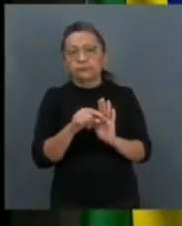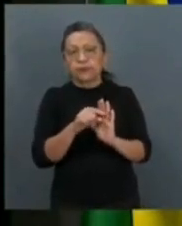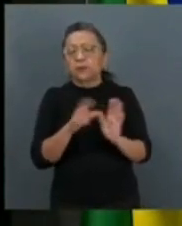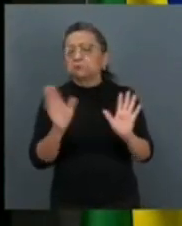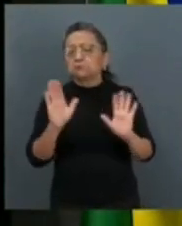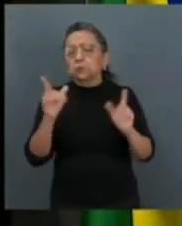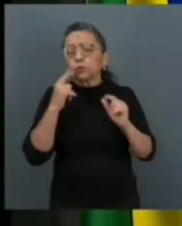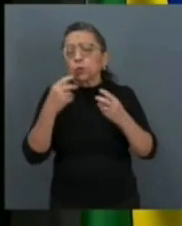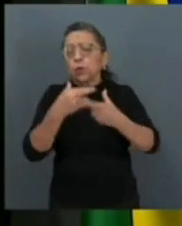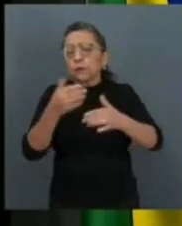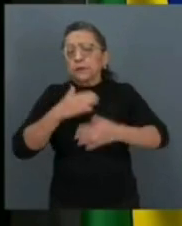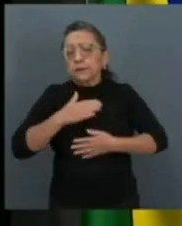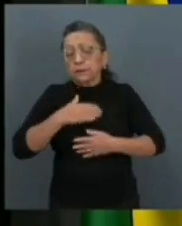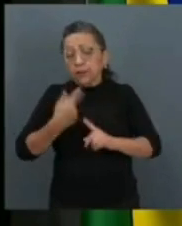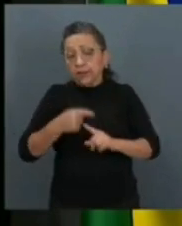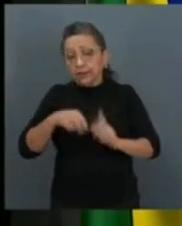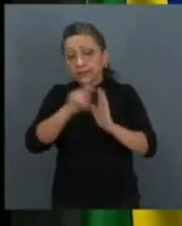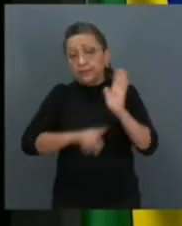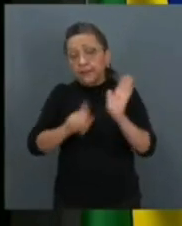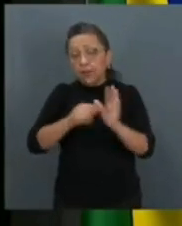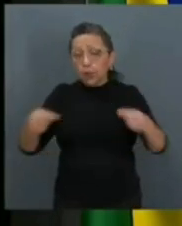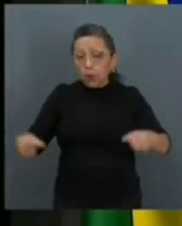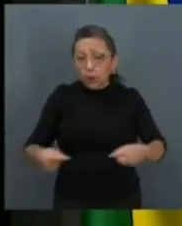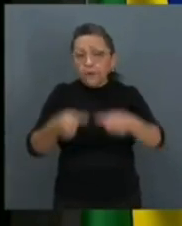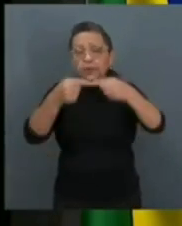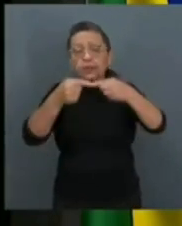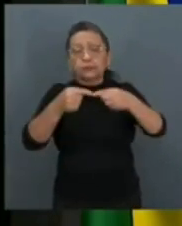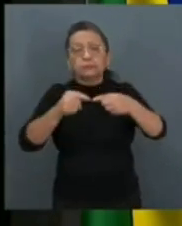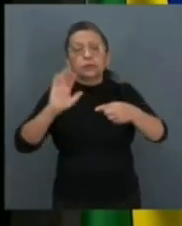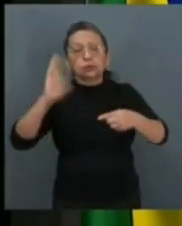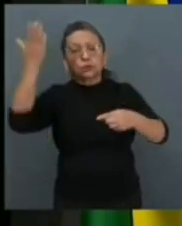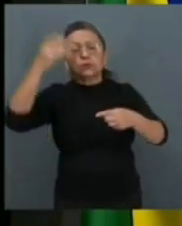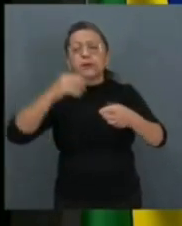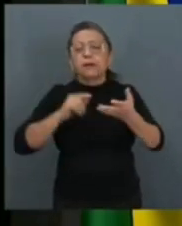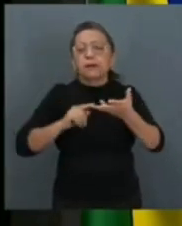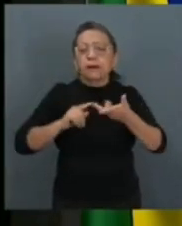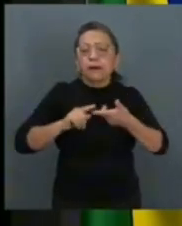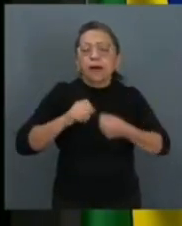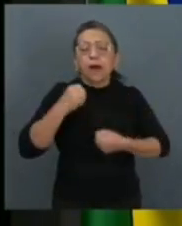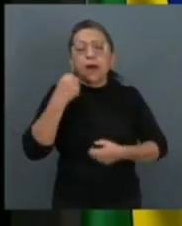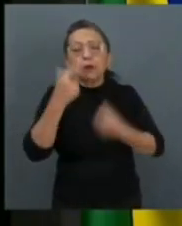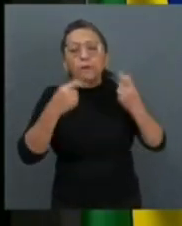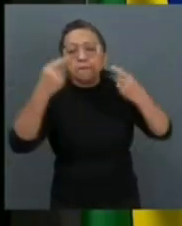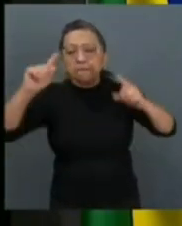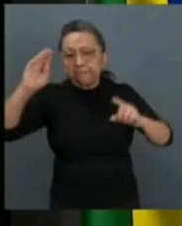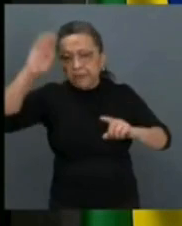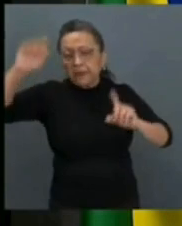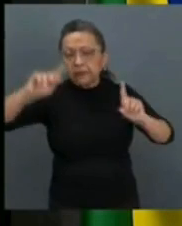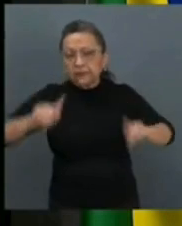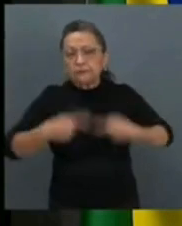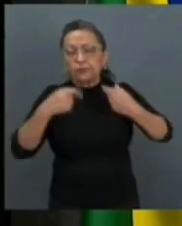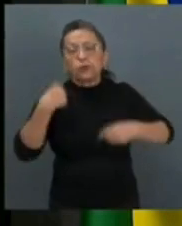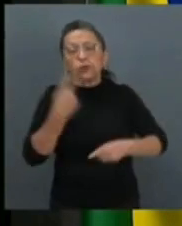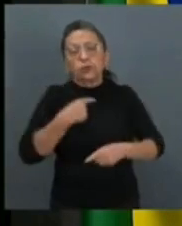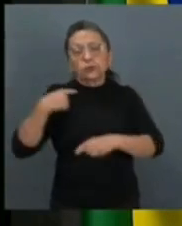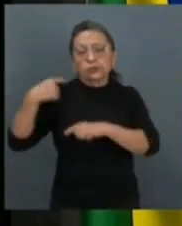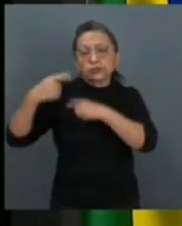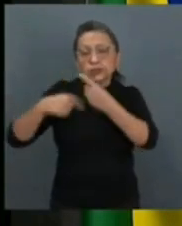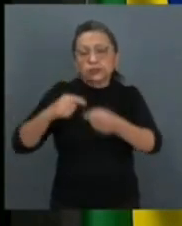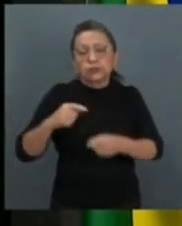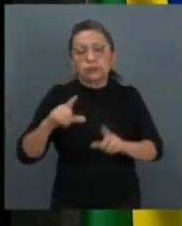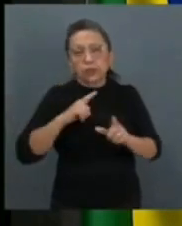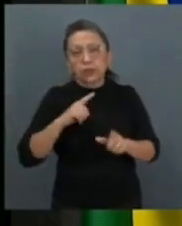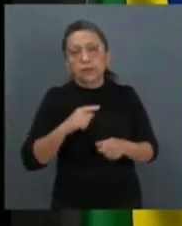mim, pois esse PL combina soluções para alguns dos principais desafios enfrentados por nossa geração.